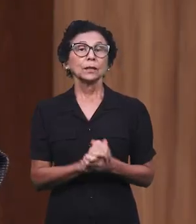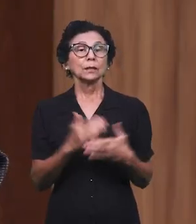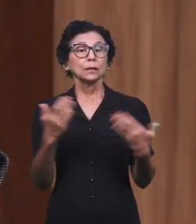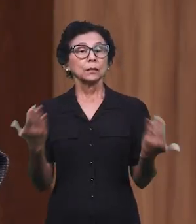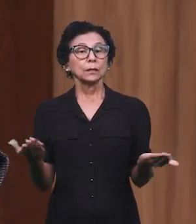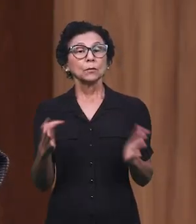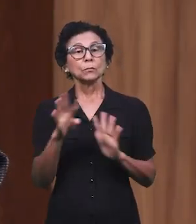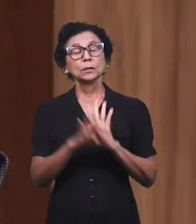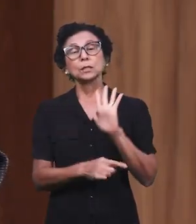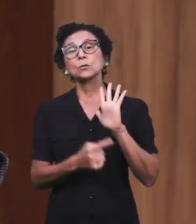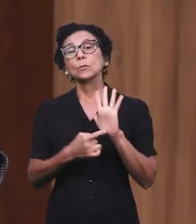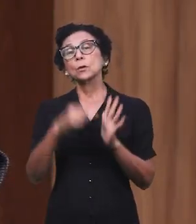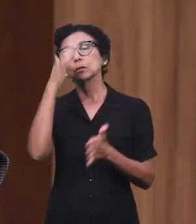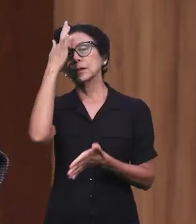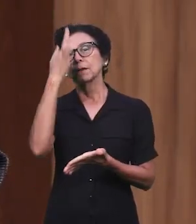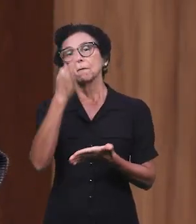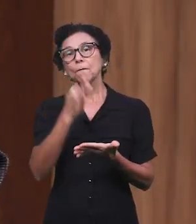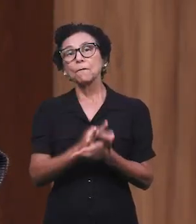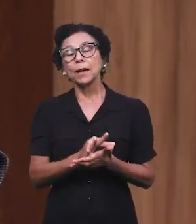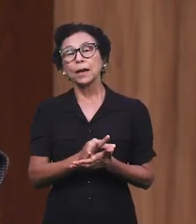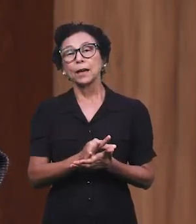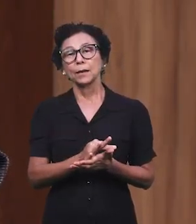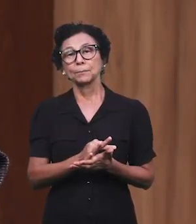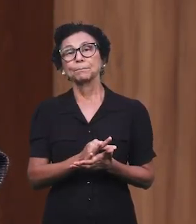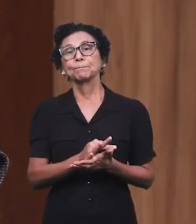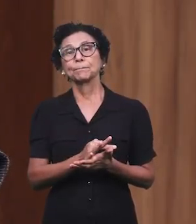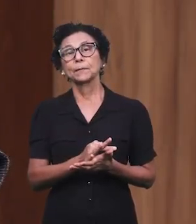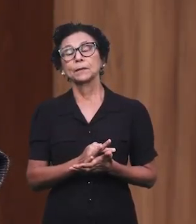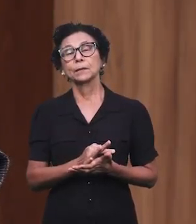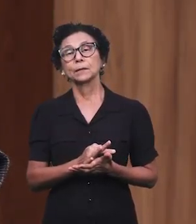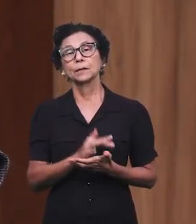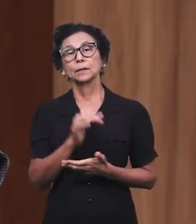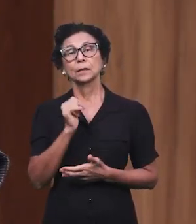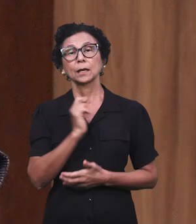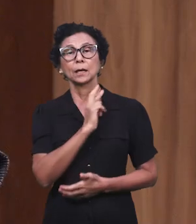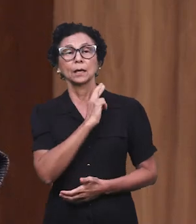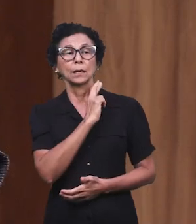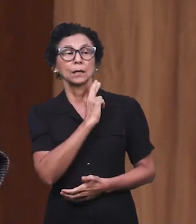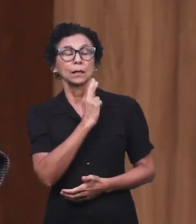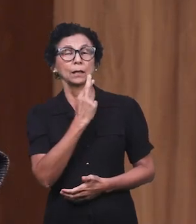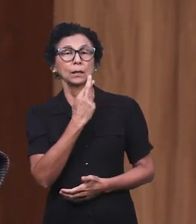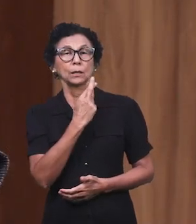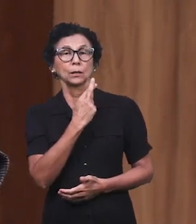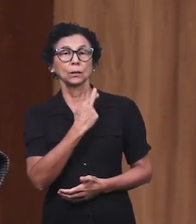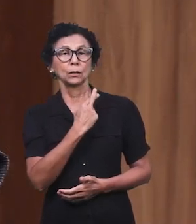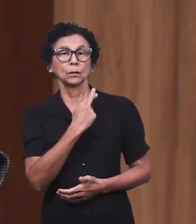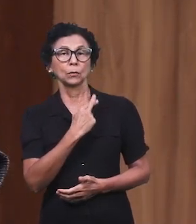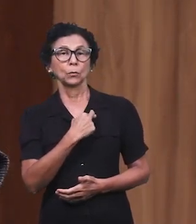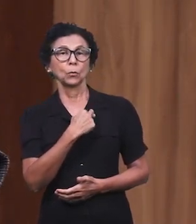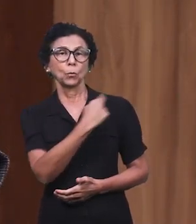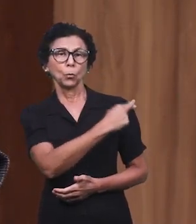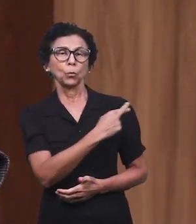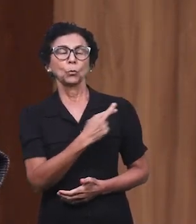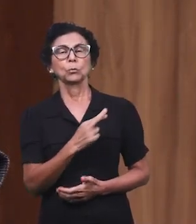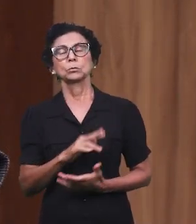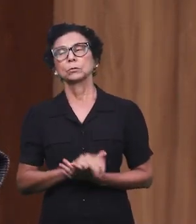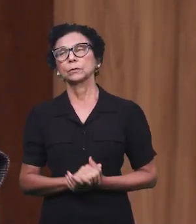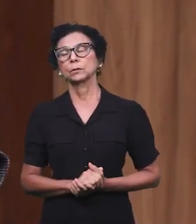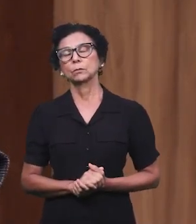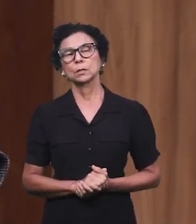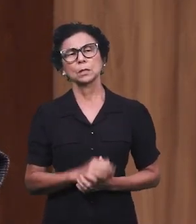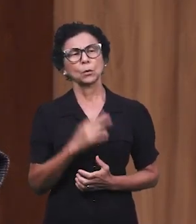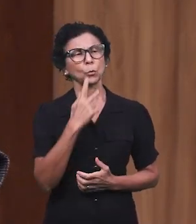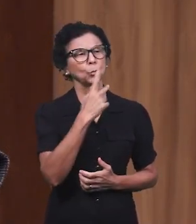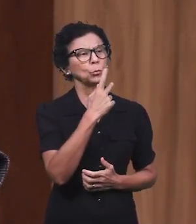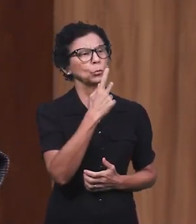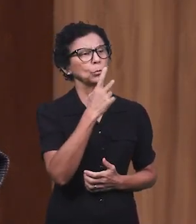seu Deus é o meu Deus. E a gente precisa de pensar nesse testemunho. Se a sua sogra é uma serva